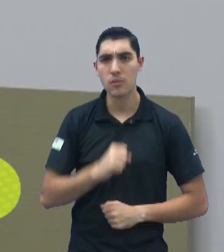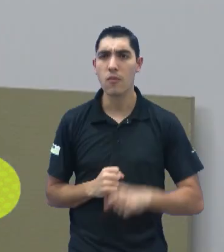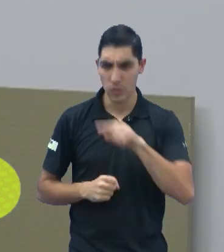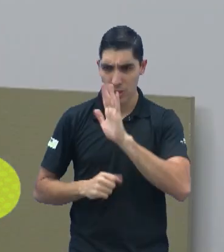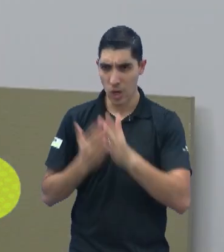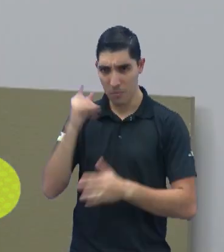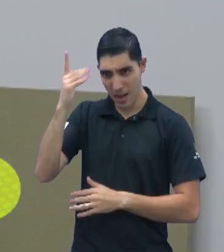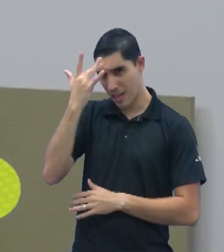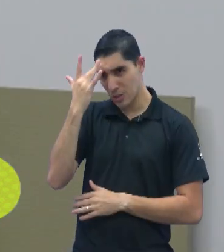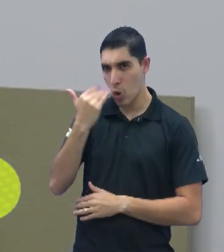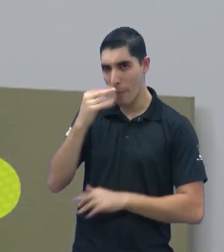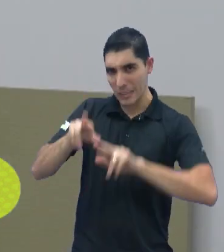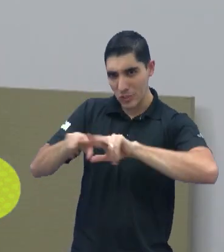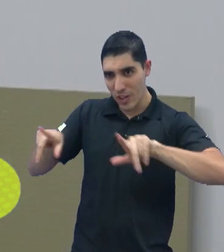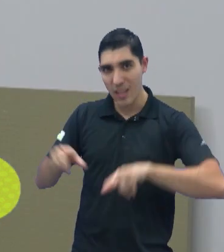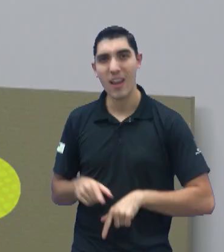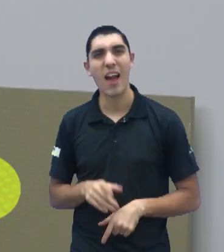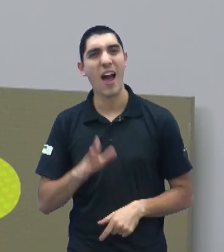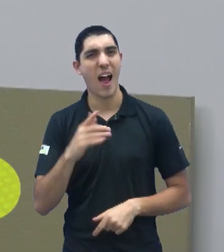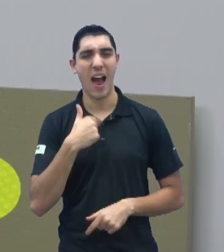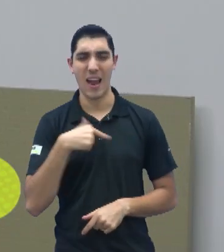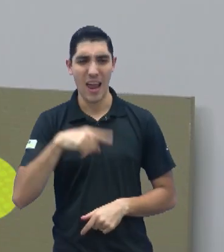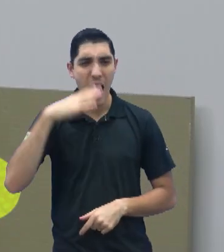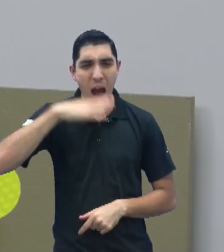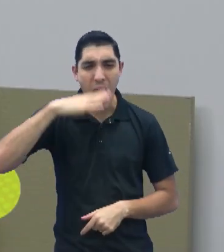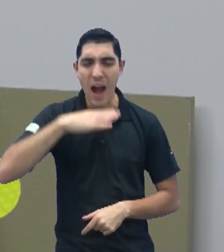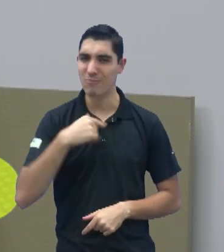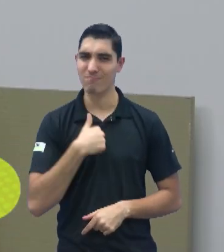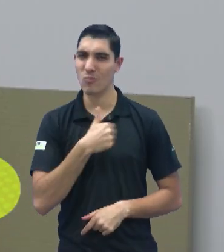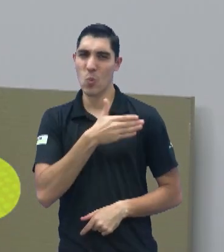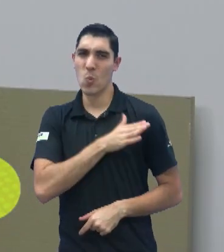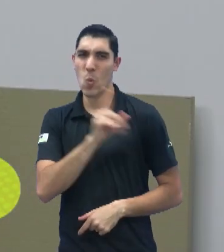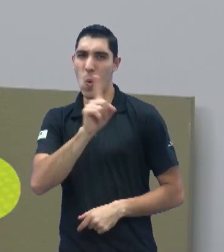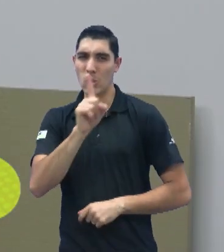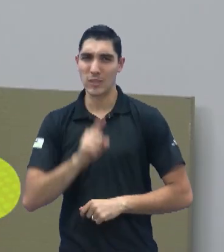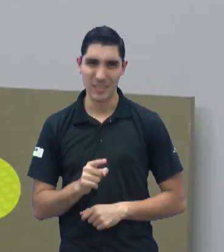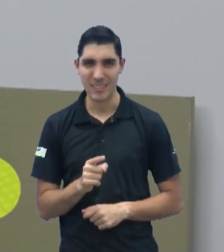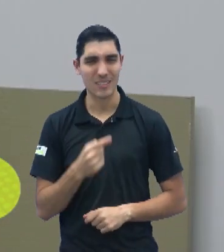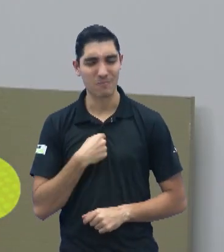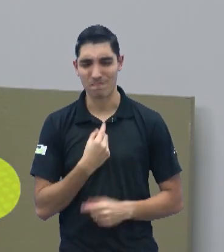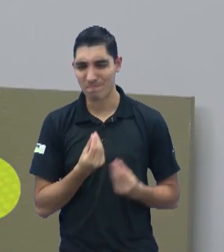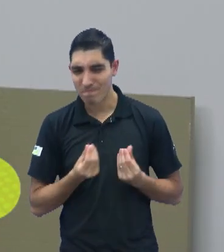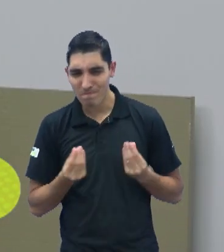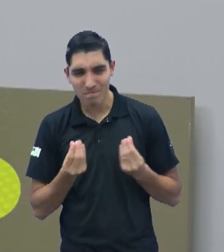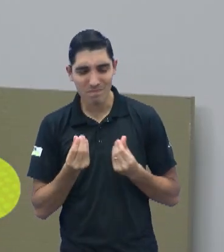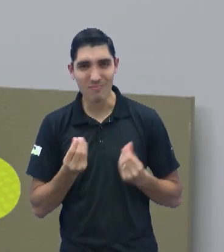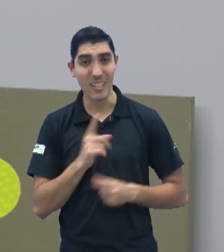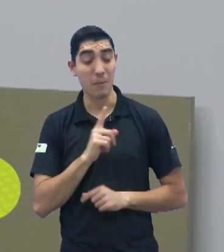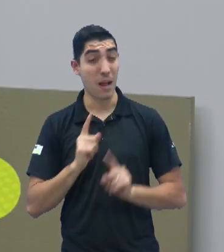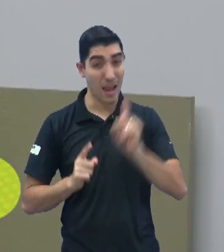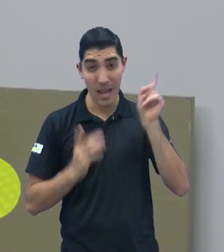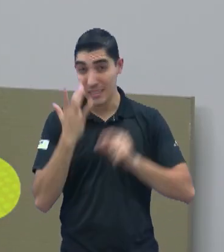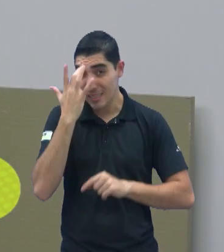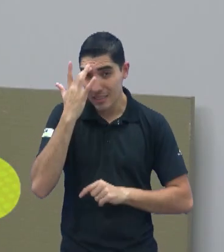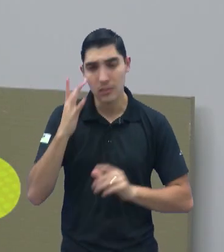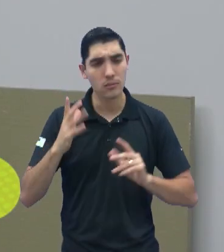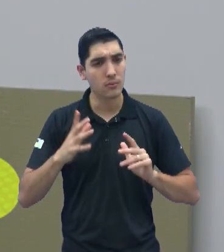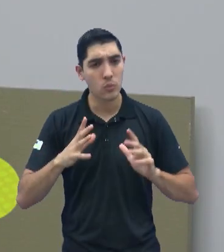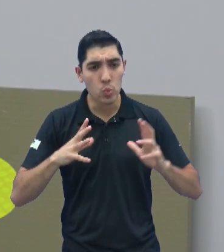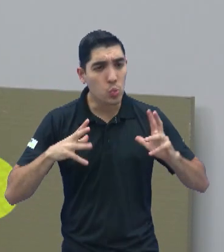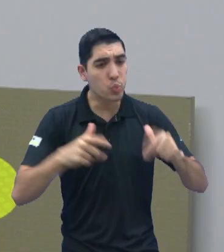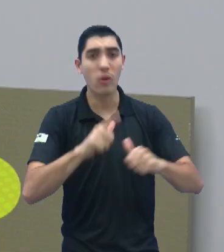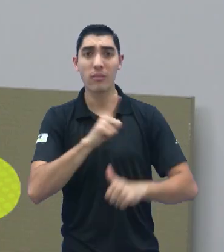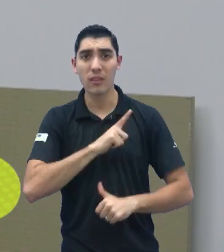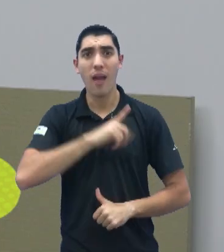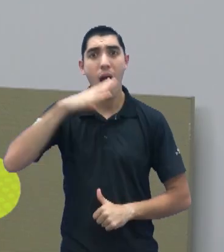não? Ah, cara, eu não sou muito fã de pimenta não, pra te falar a verdade. Eu nunca fui muito fã de pimenta e lá, cara, tudo é muito apimentado. Só